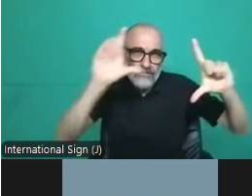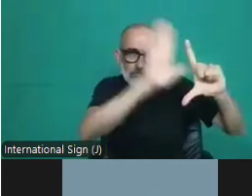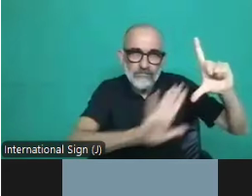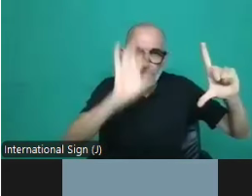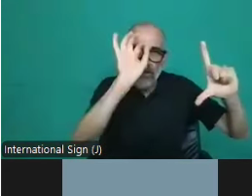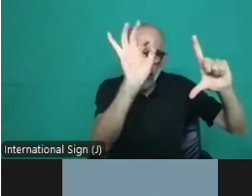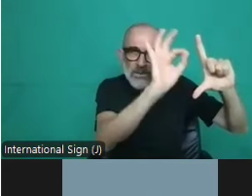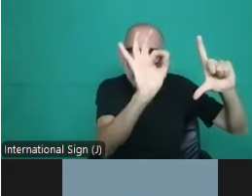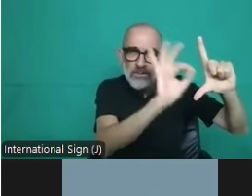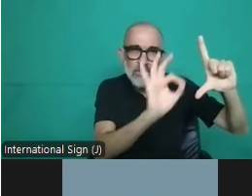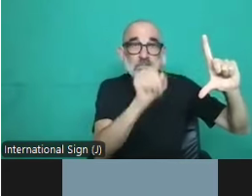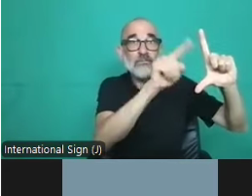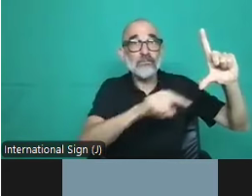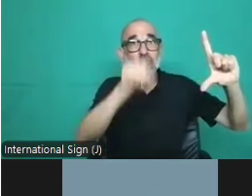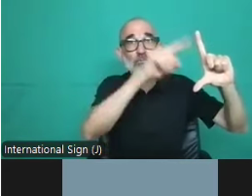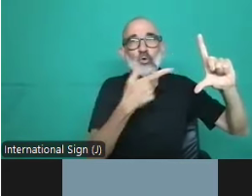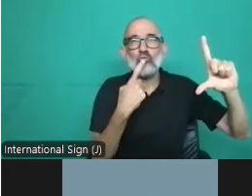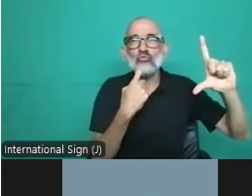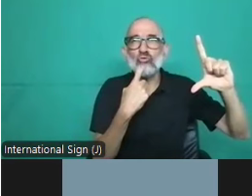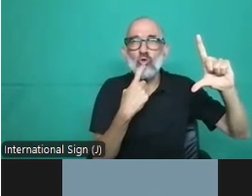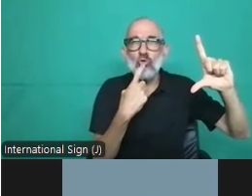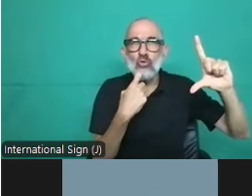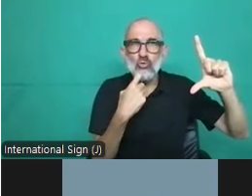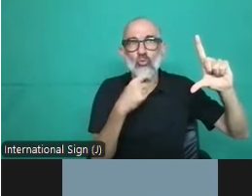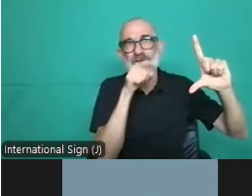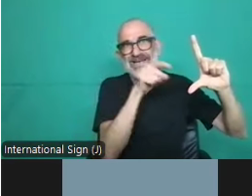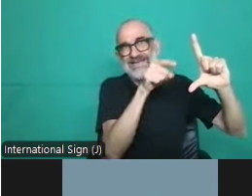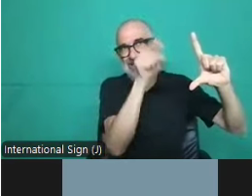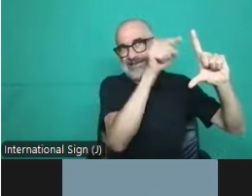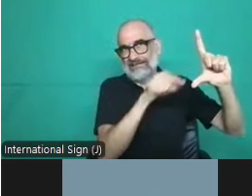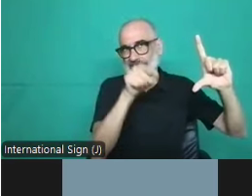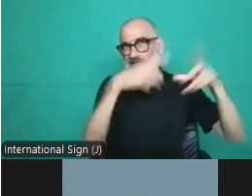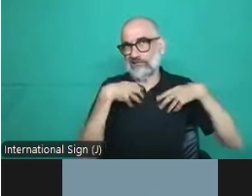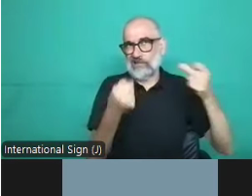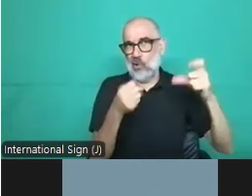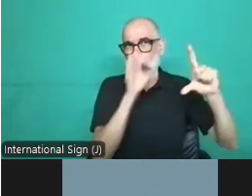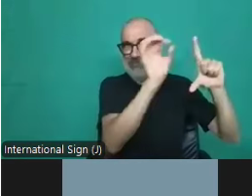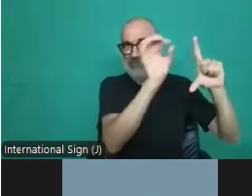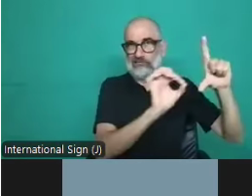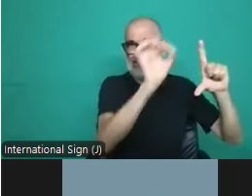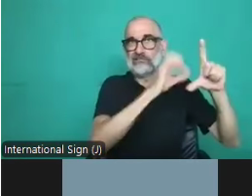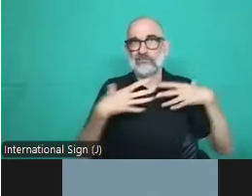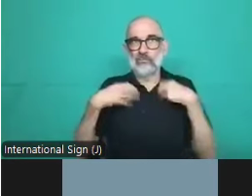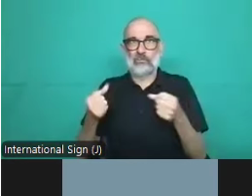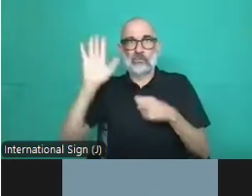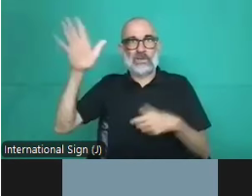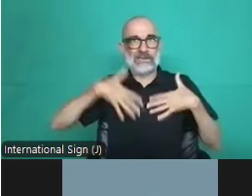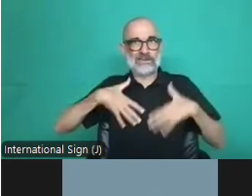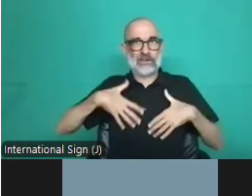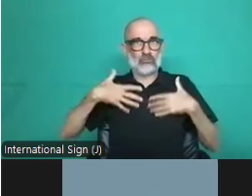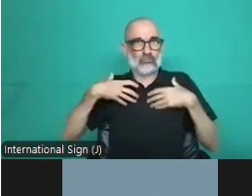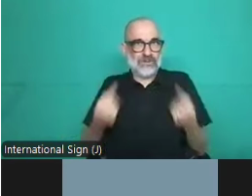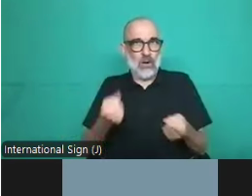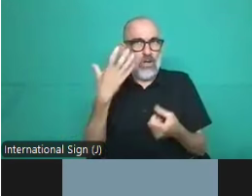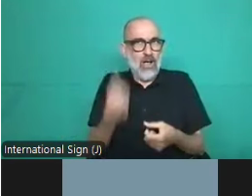os centros que já têm essas equipes de pressão arterial. Quais foram os principais